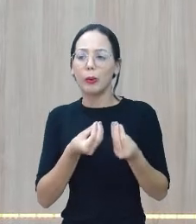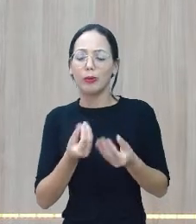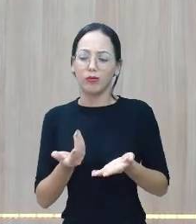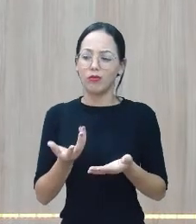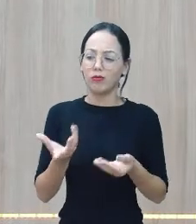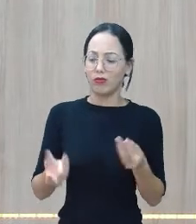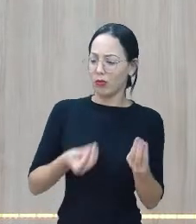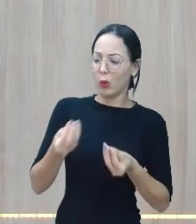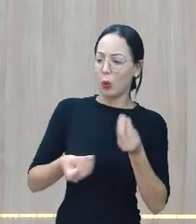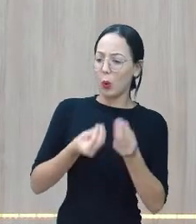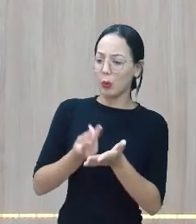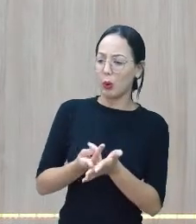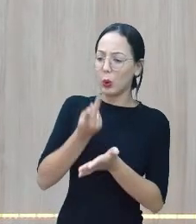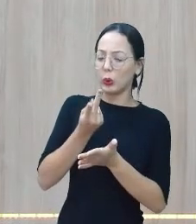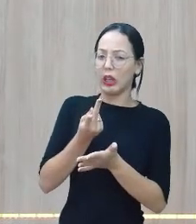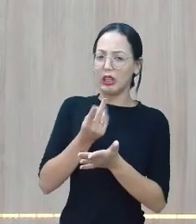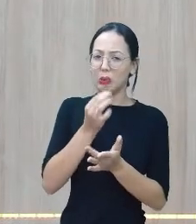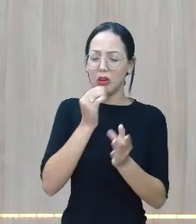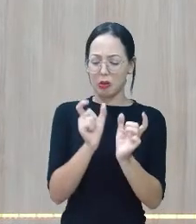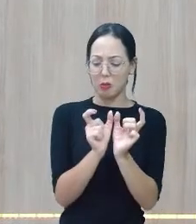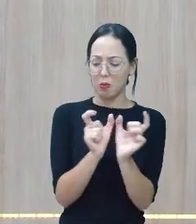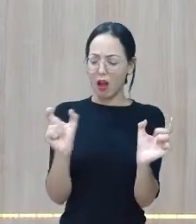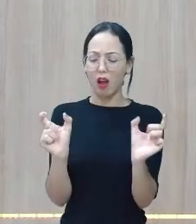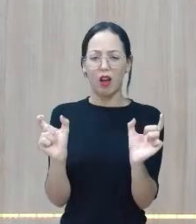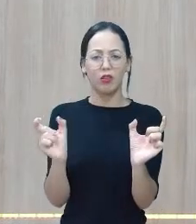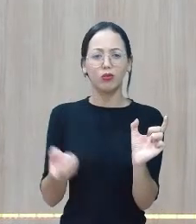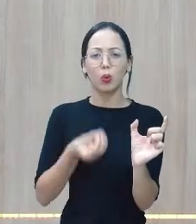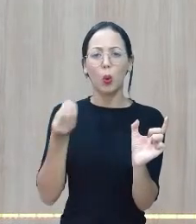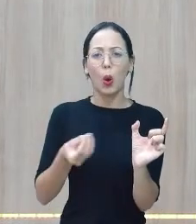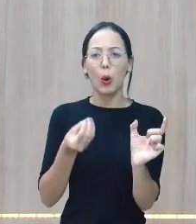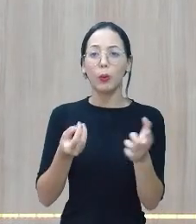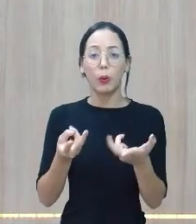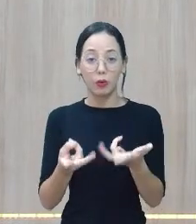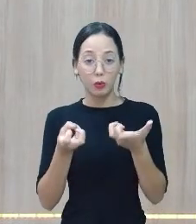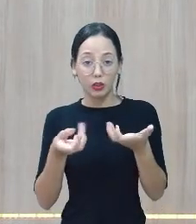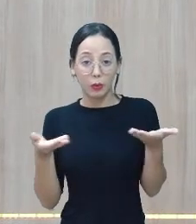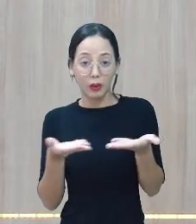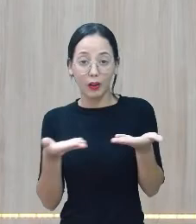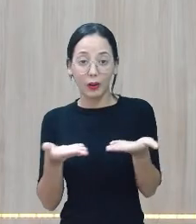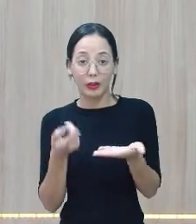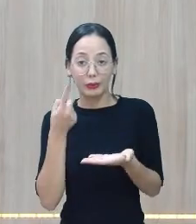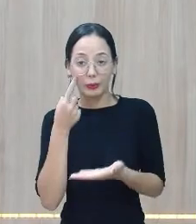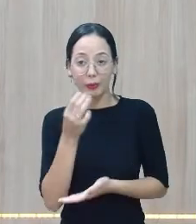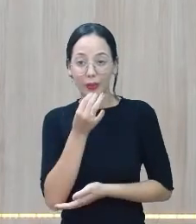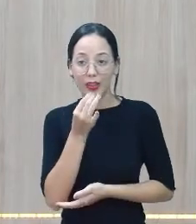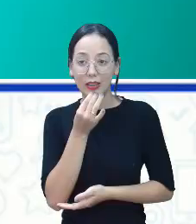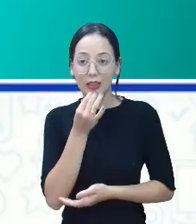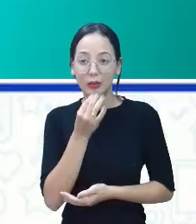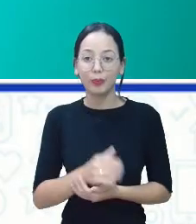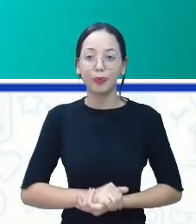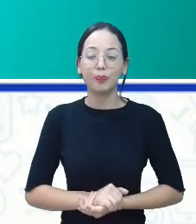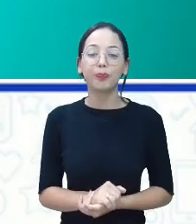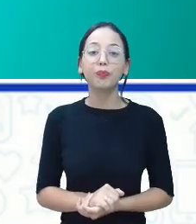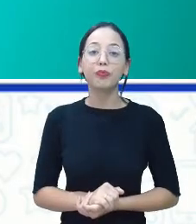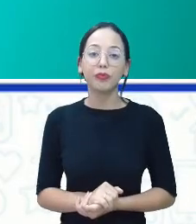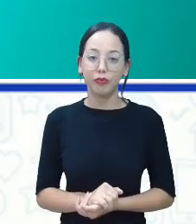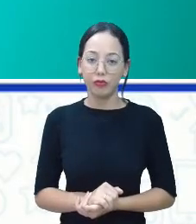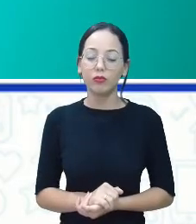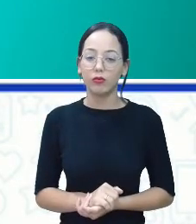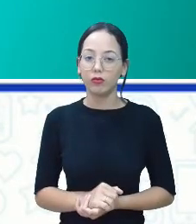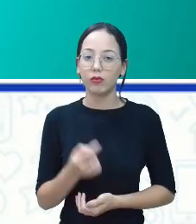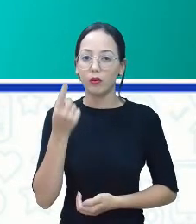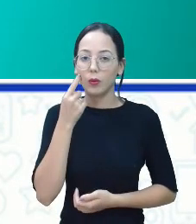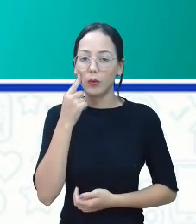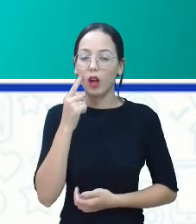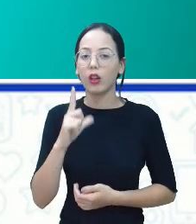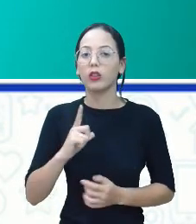professora, que ocorre essa quebra? Não é? Vamos perceber neste exemplo aqui. Então, neste exemplo,